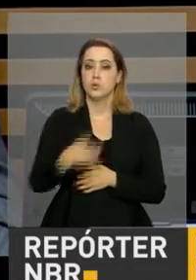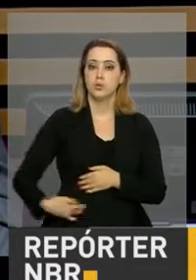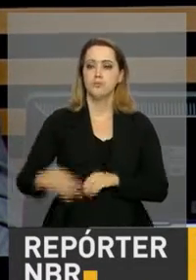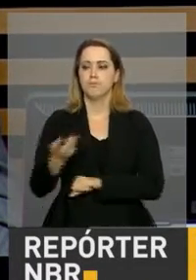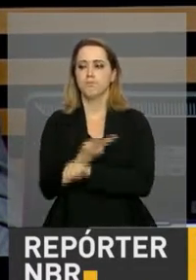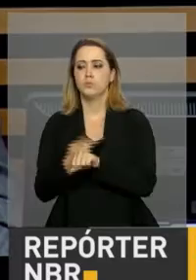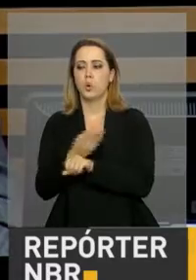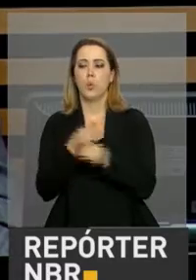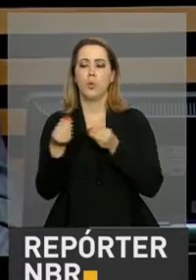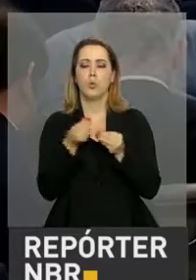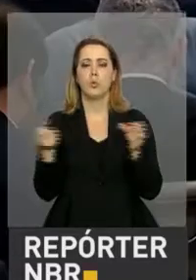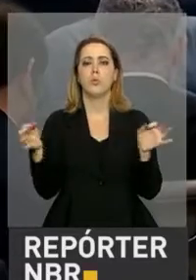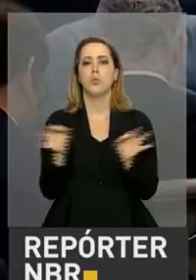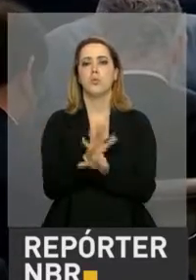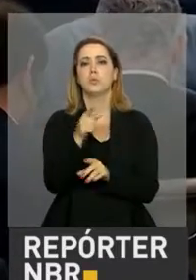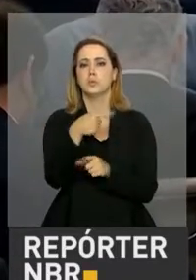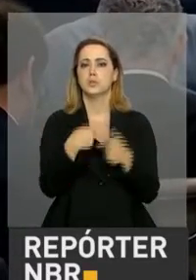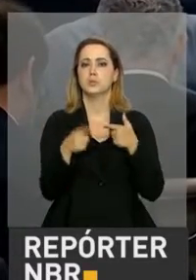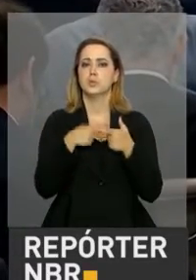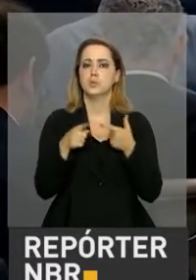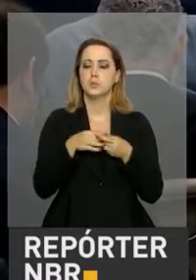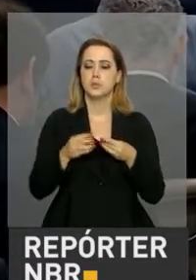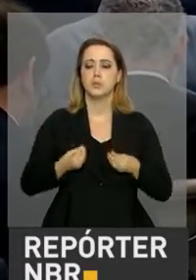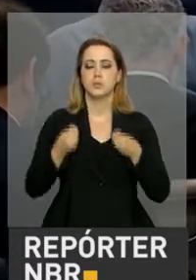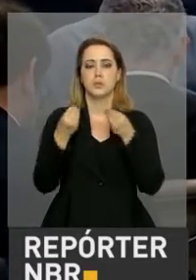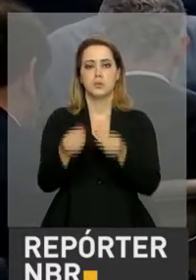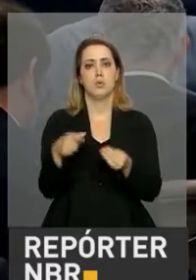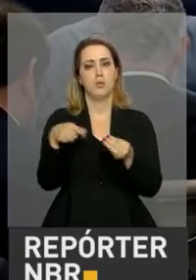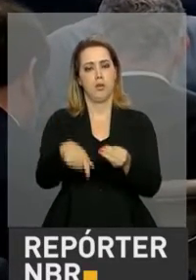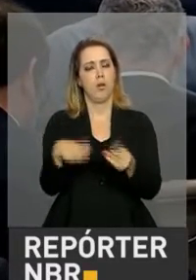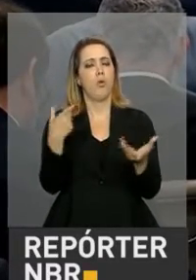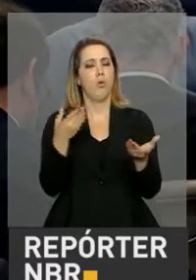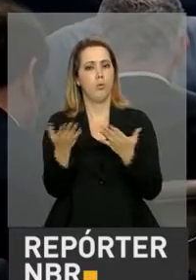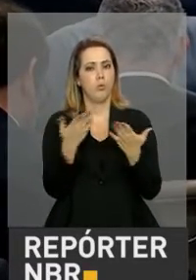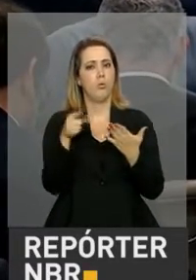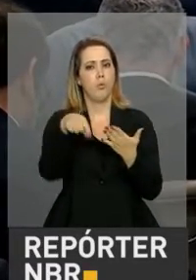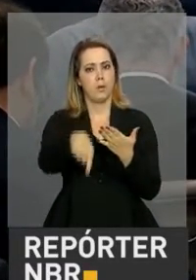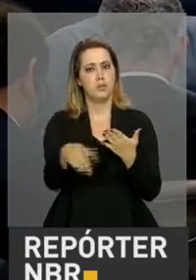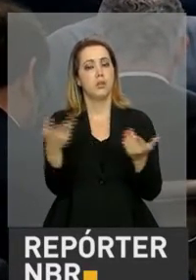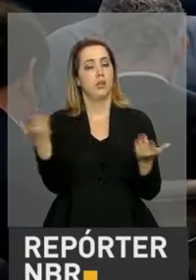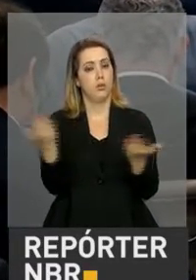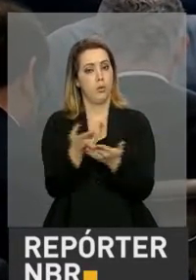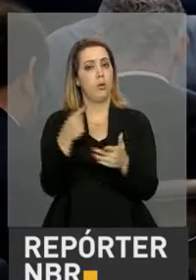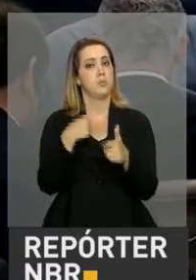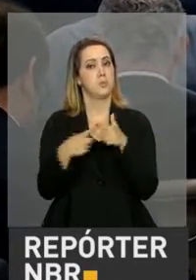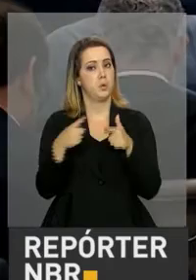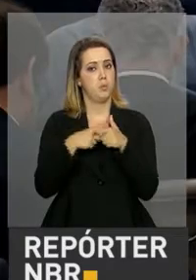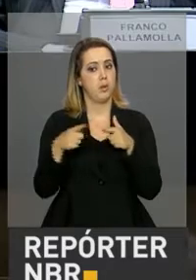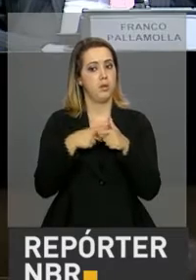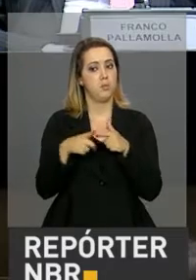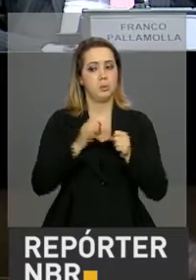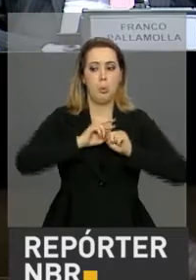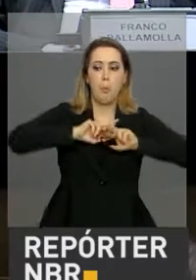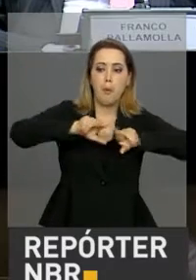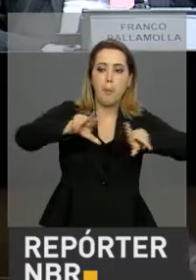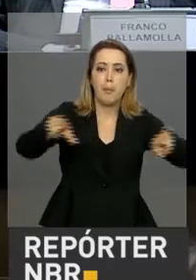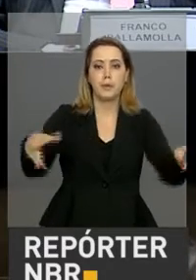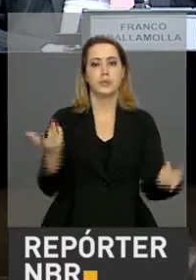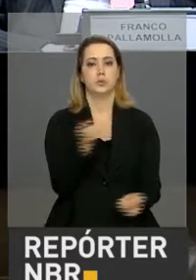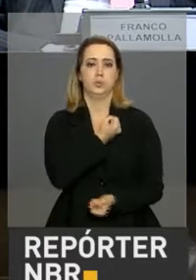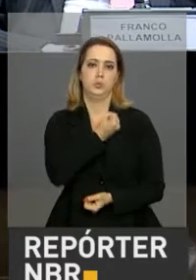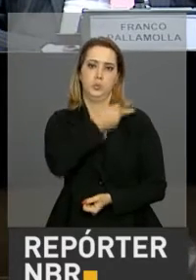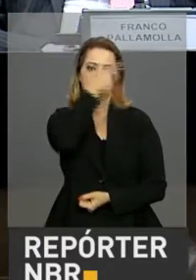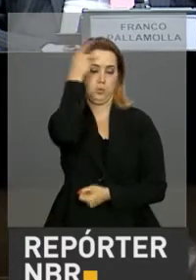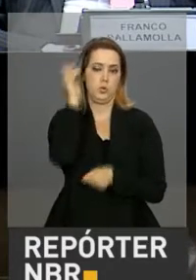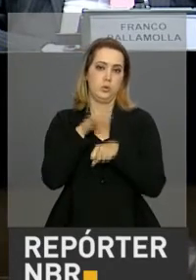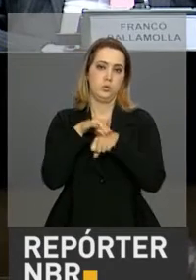de uma solução rápida que garanta que em casos excepcionais como calamidades e epidemias os preços de medicamentos